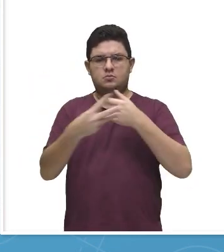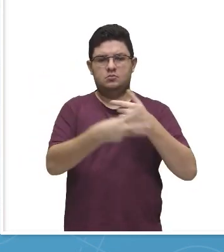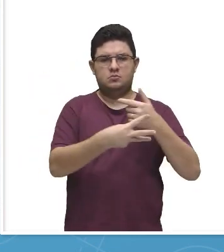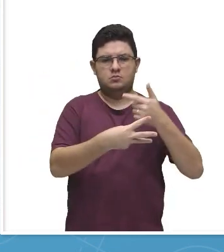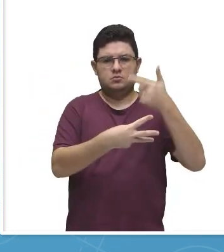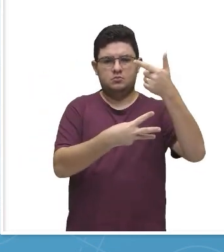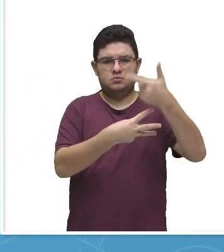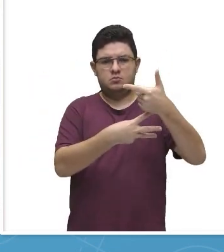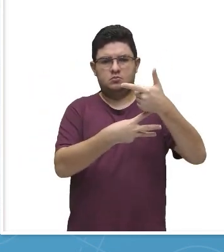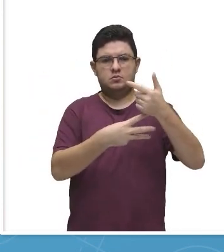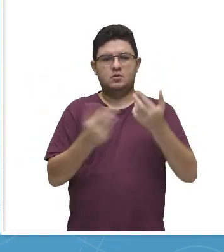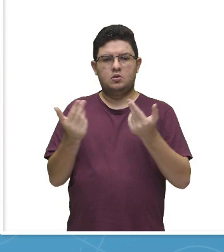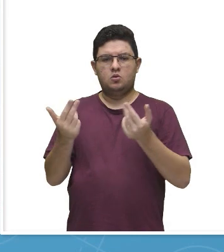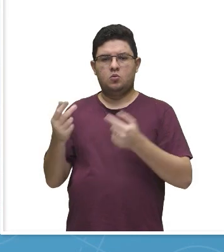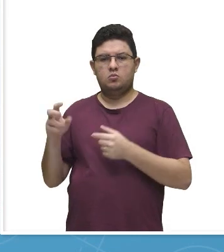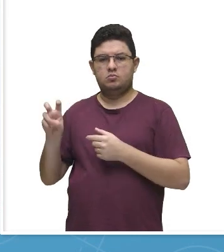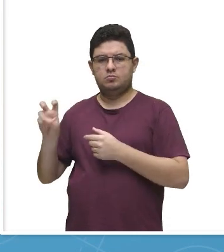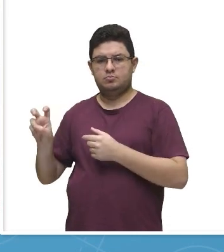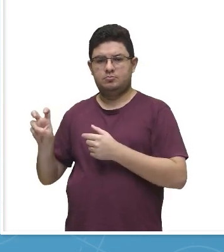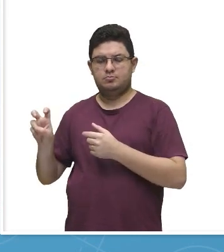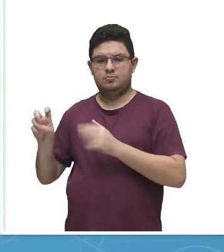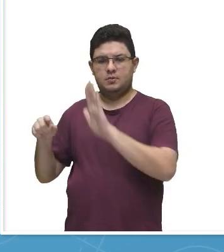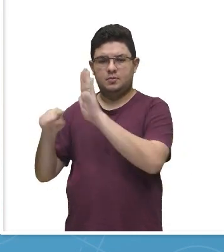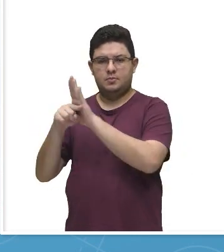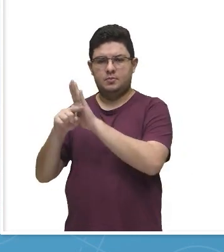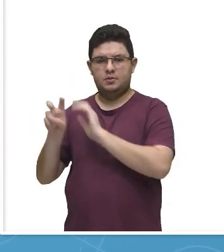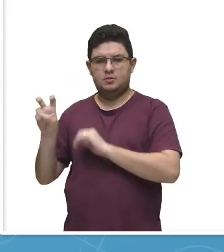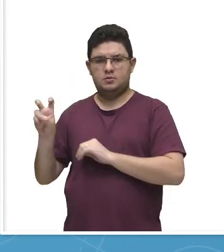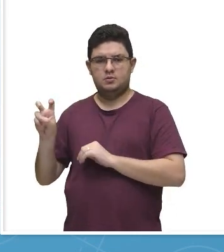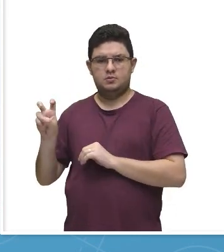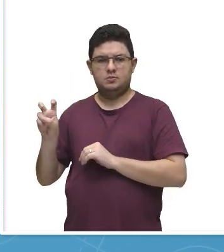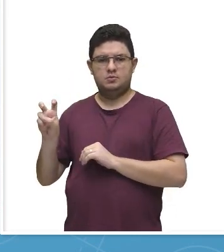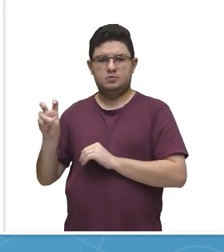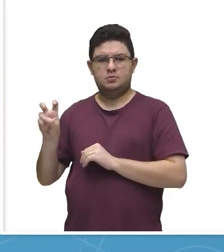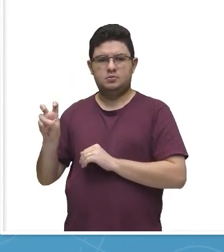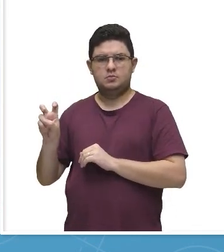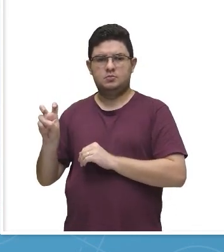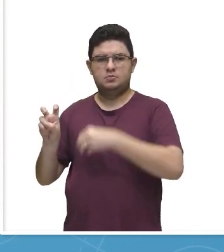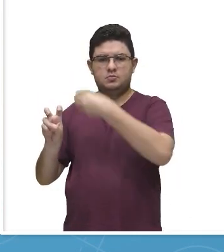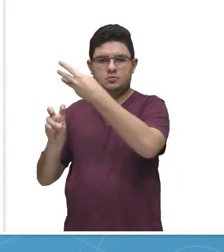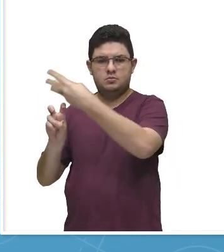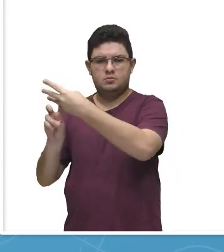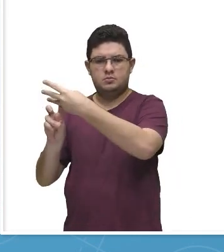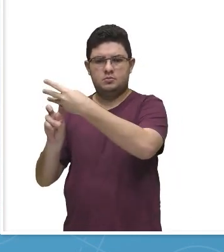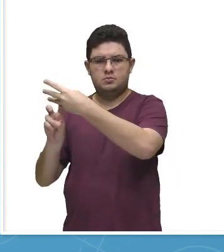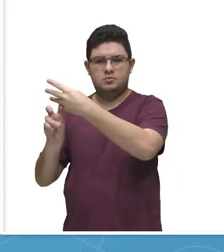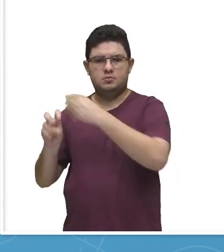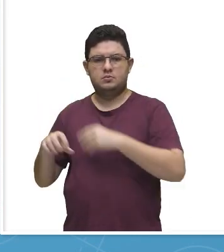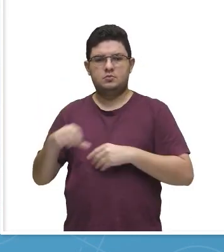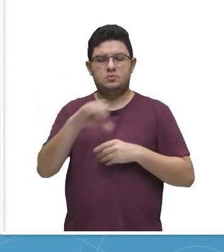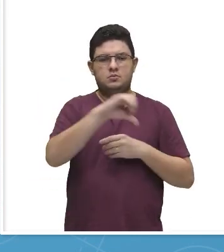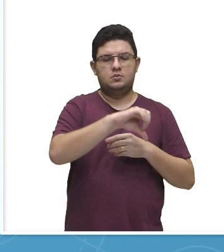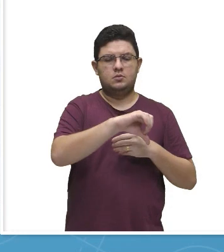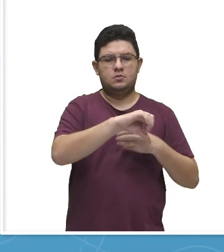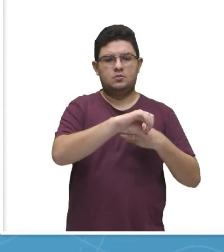multiplica 9, elevado à terceira. Então, eu vou ter menos 5 à terceira, que multiplica 9 à terceira.